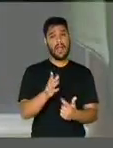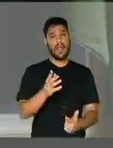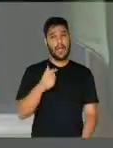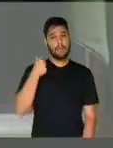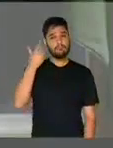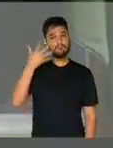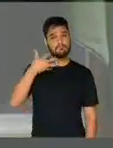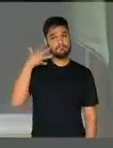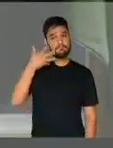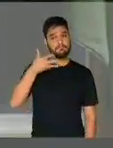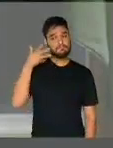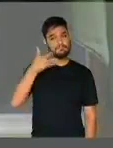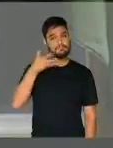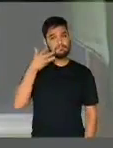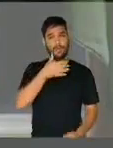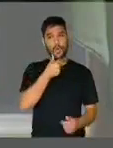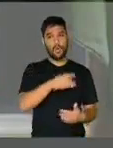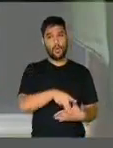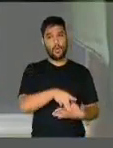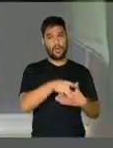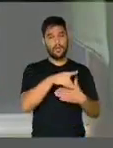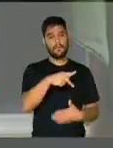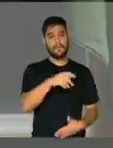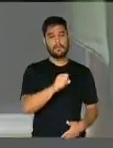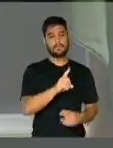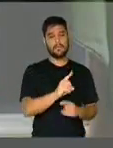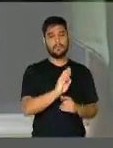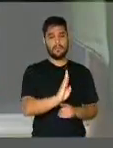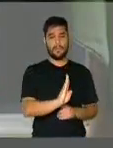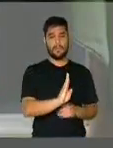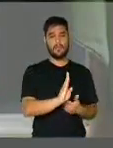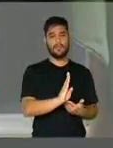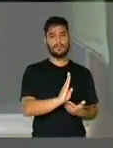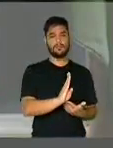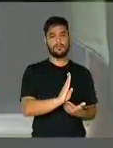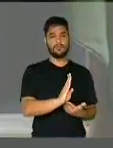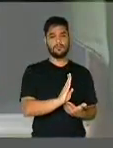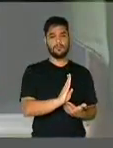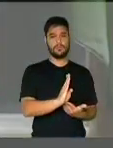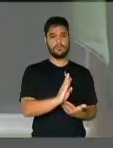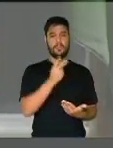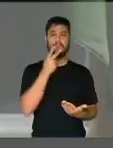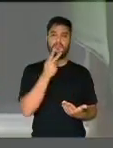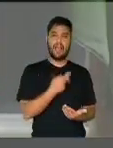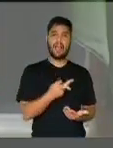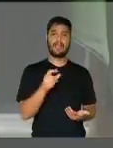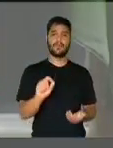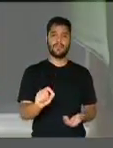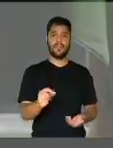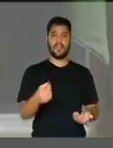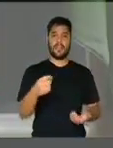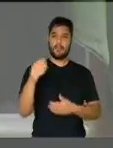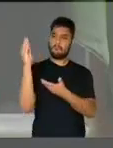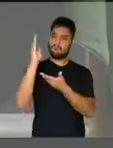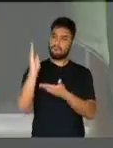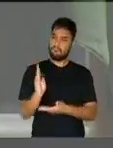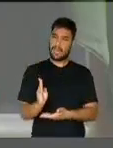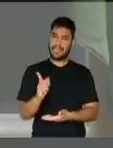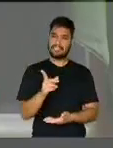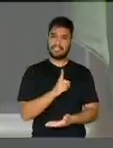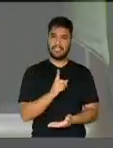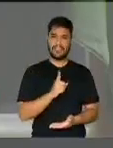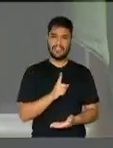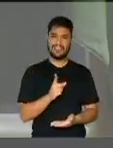discurso do líder do PSDB que formula que o nosso país vive